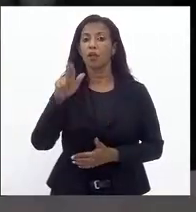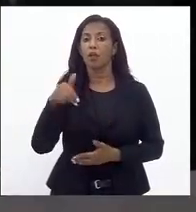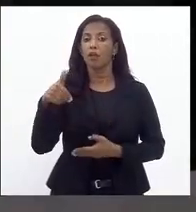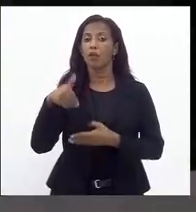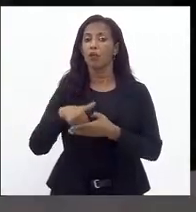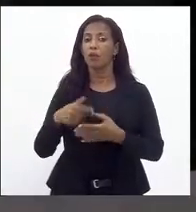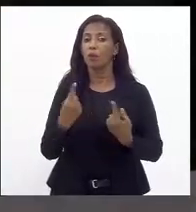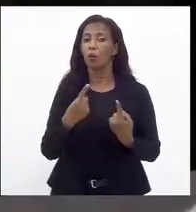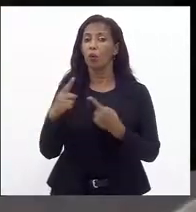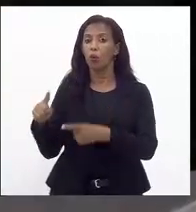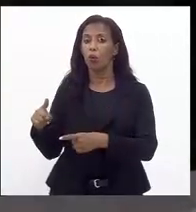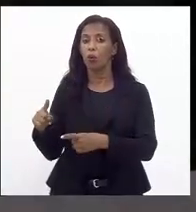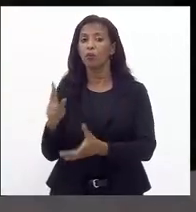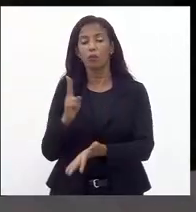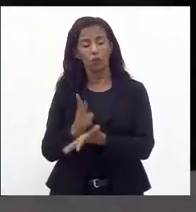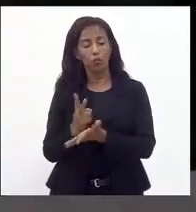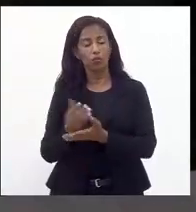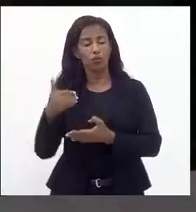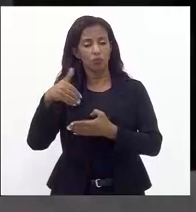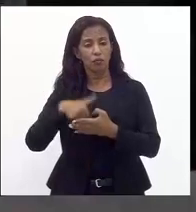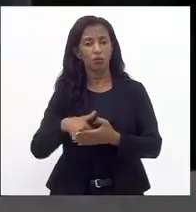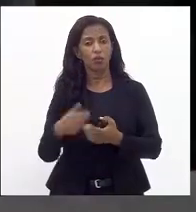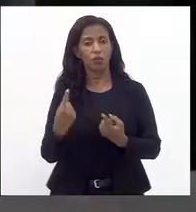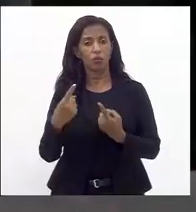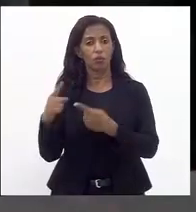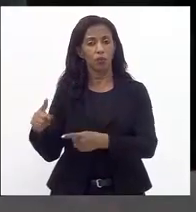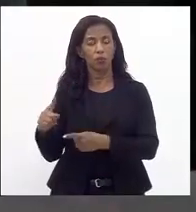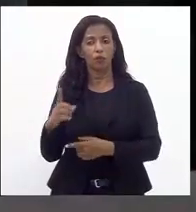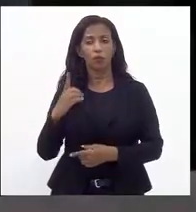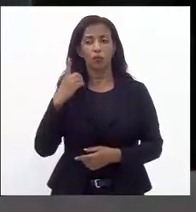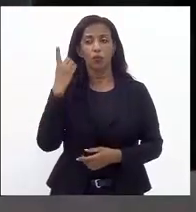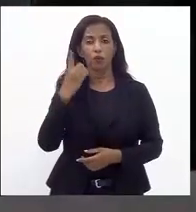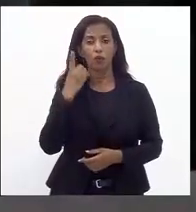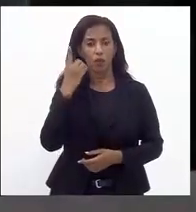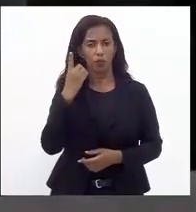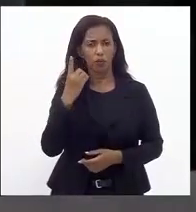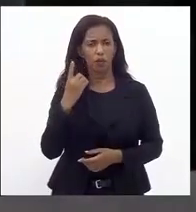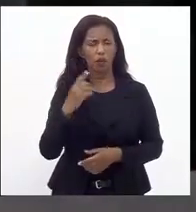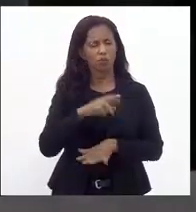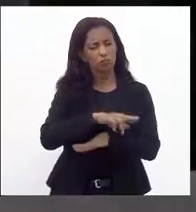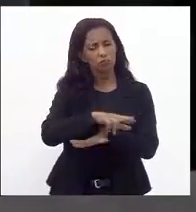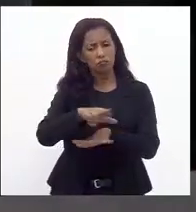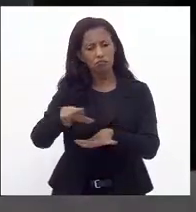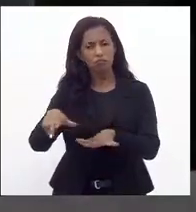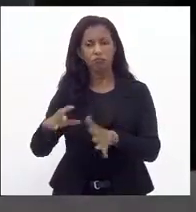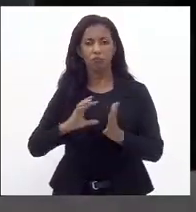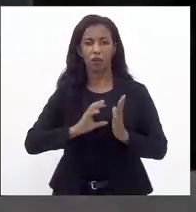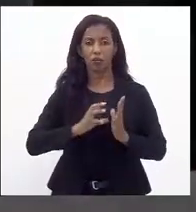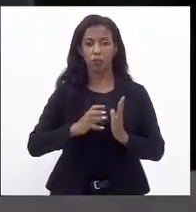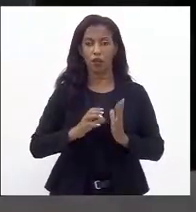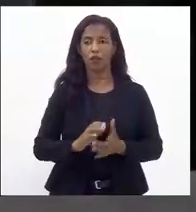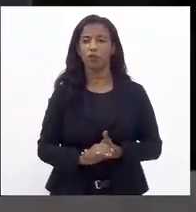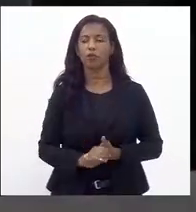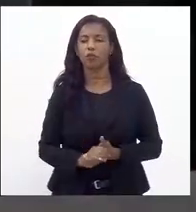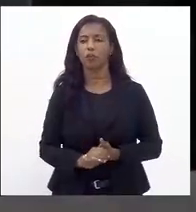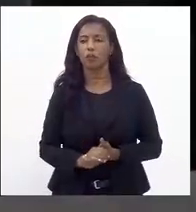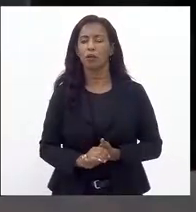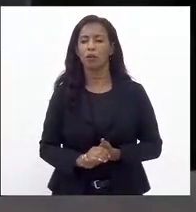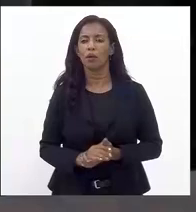votamos contra e continuamos voltando foram deputados e deputadas vários vários partidos